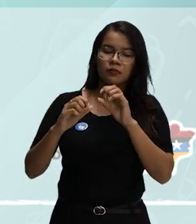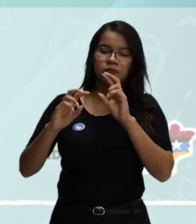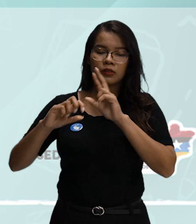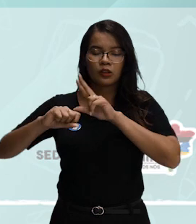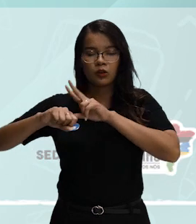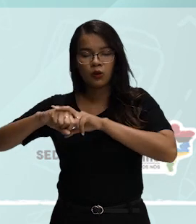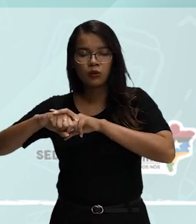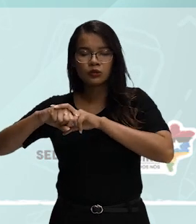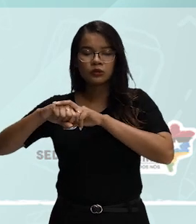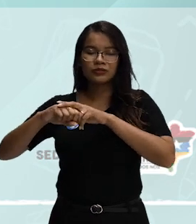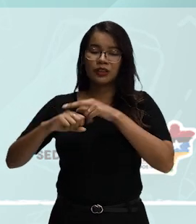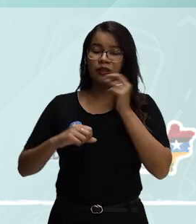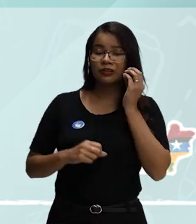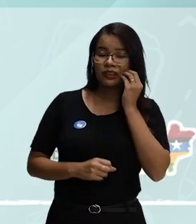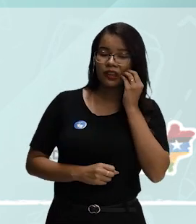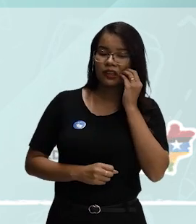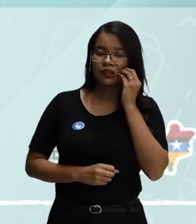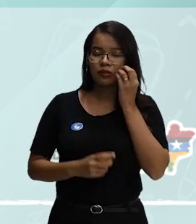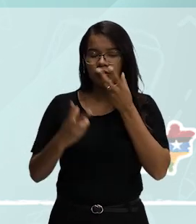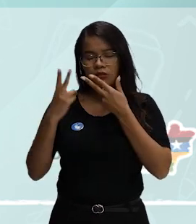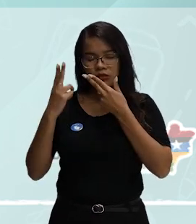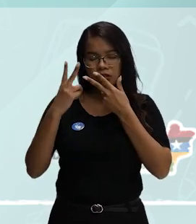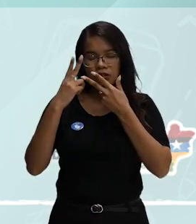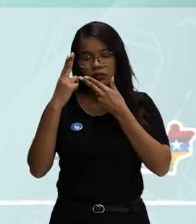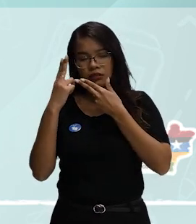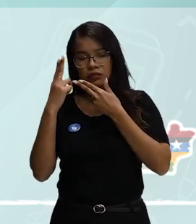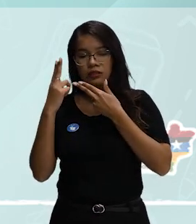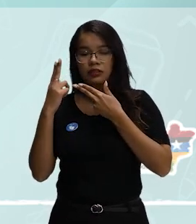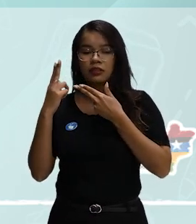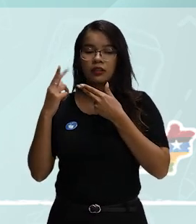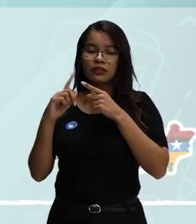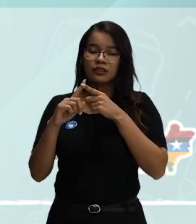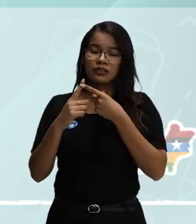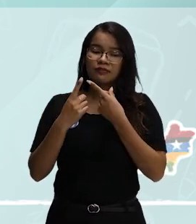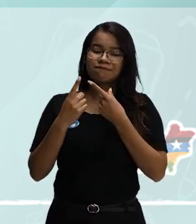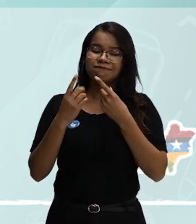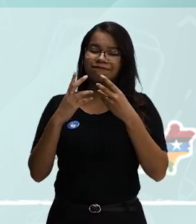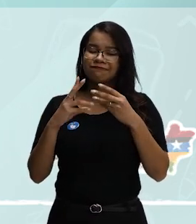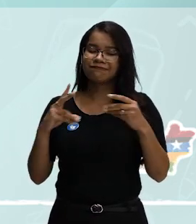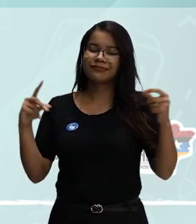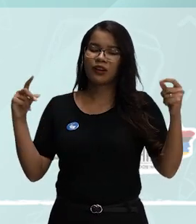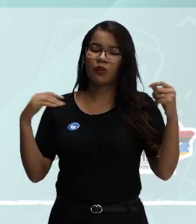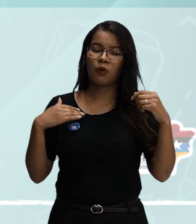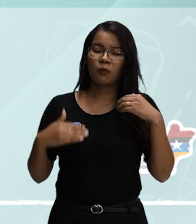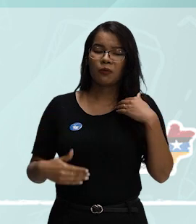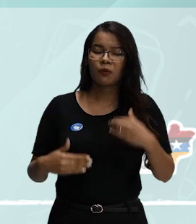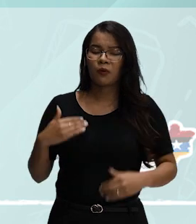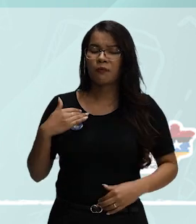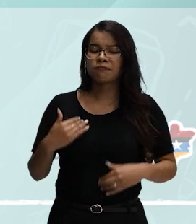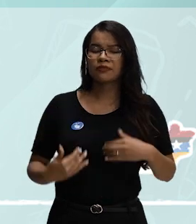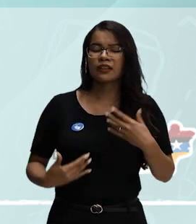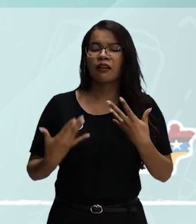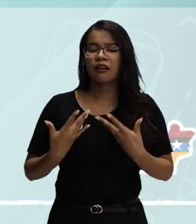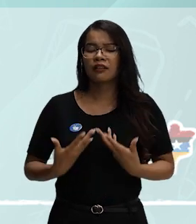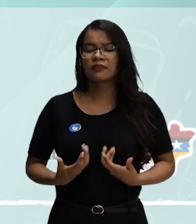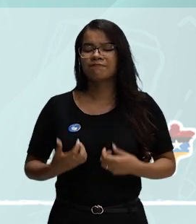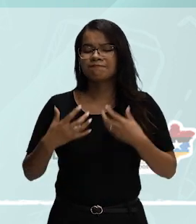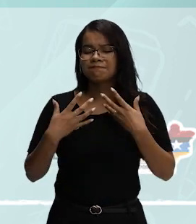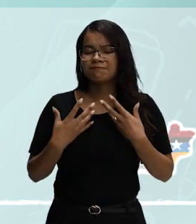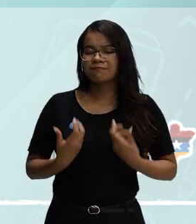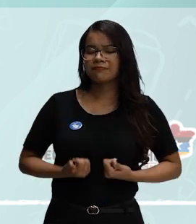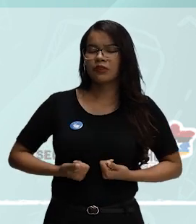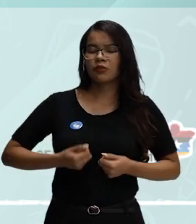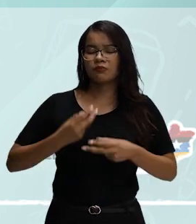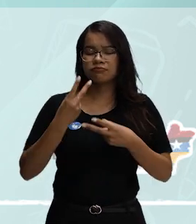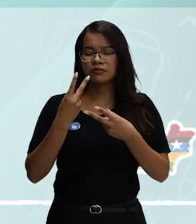já esmurece, o corpo exausto que o repouso esquece. Eis o estado em que a mágoa